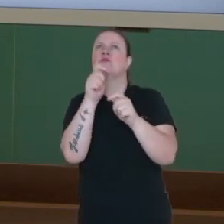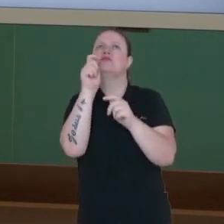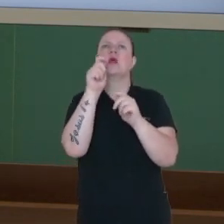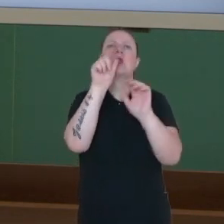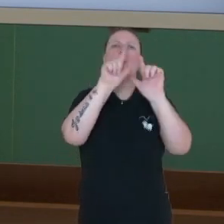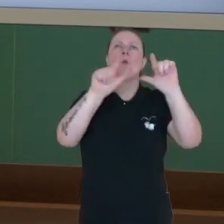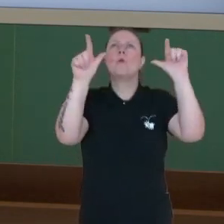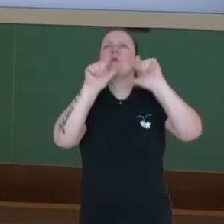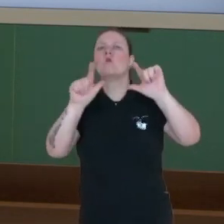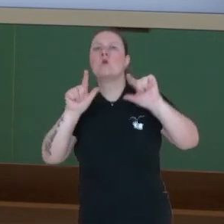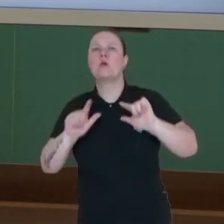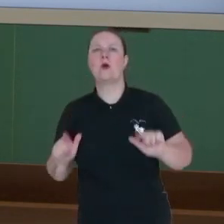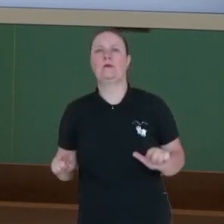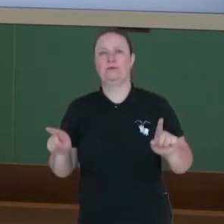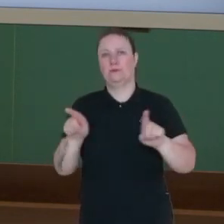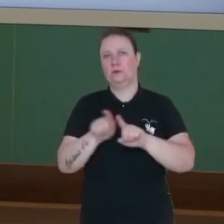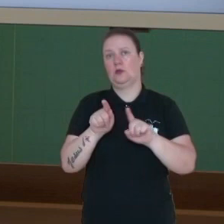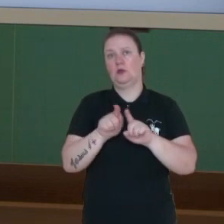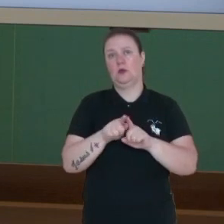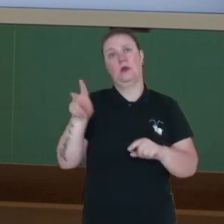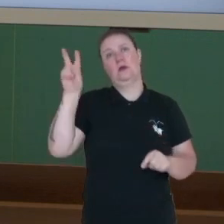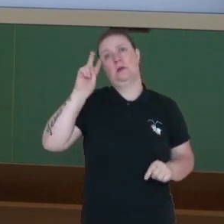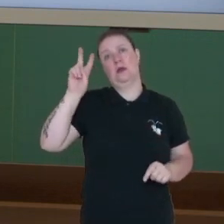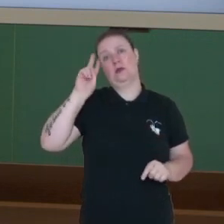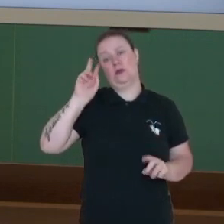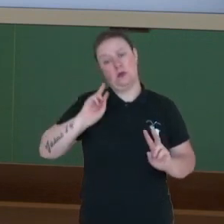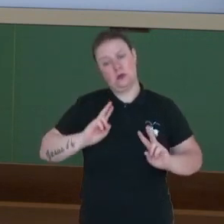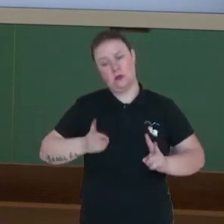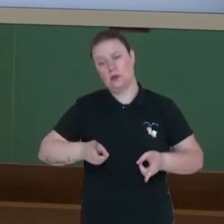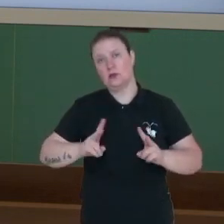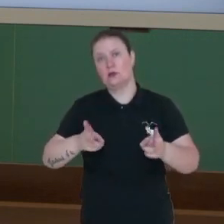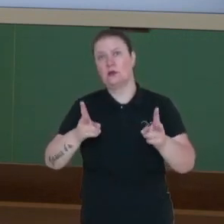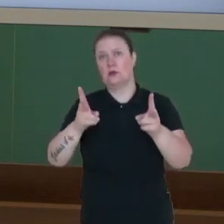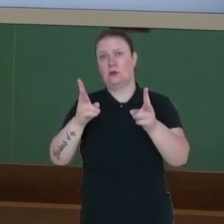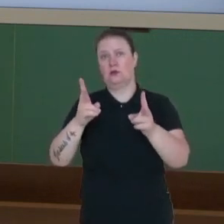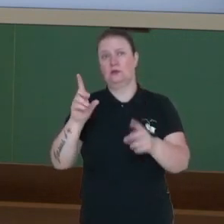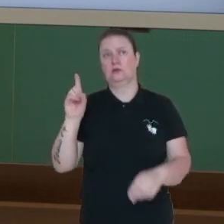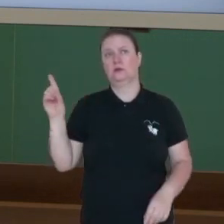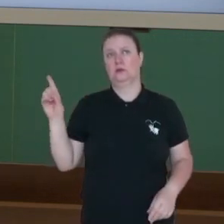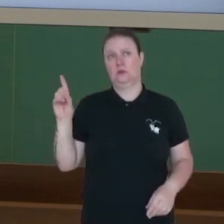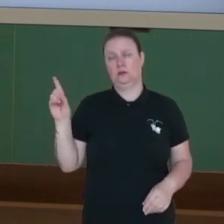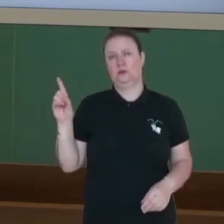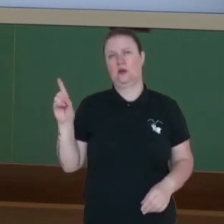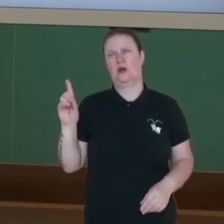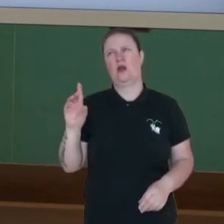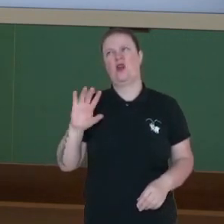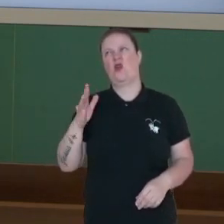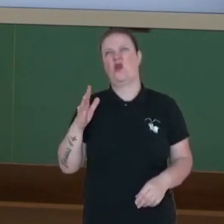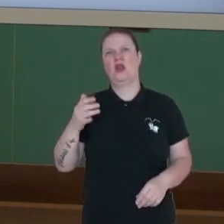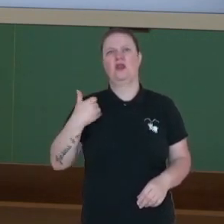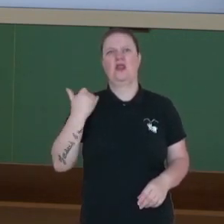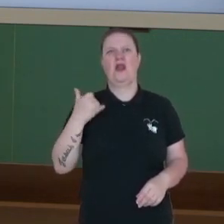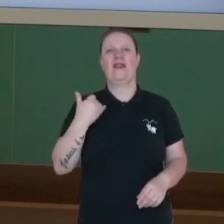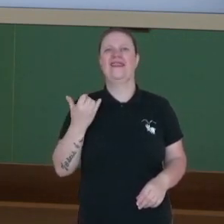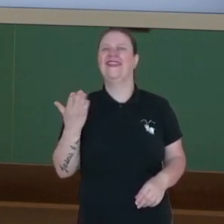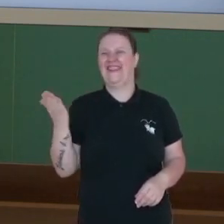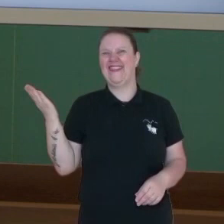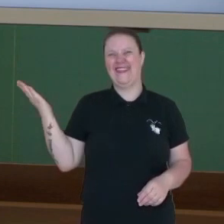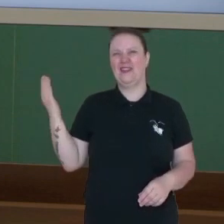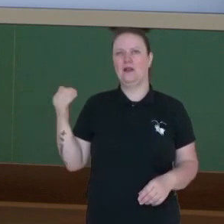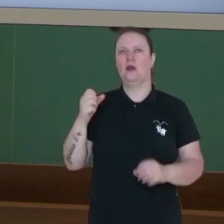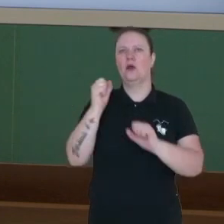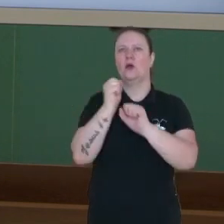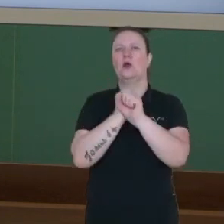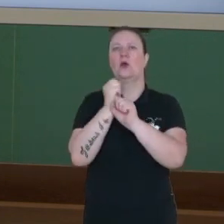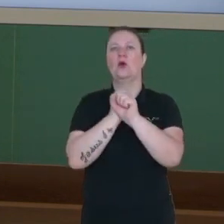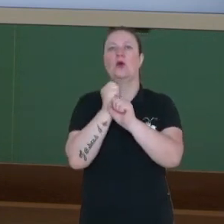organizando para aí manter viva a história, né? Então um prédio aí que deve ter mais dos seus 300 anos e conta a história